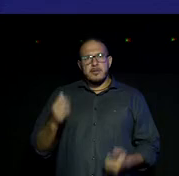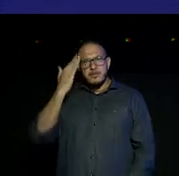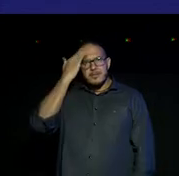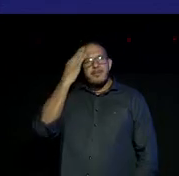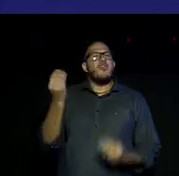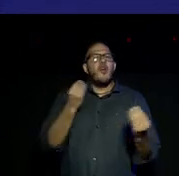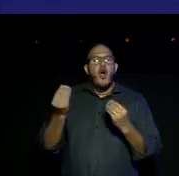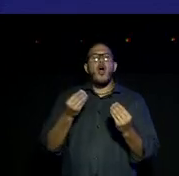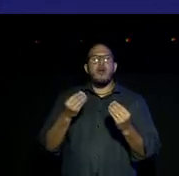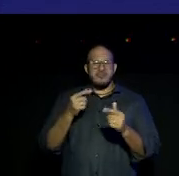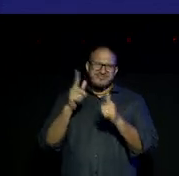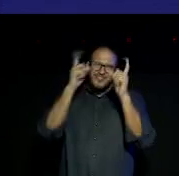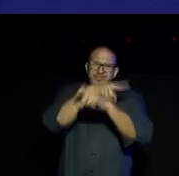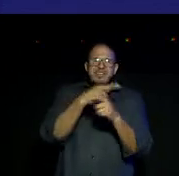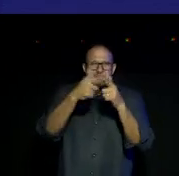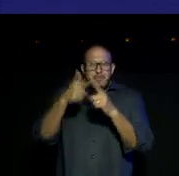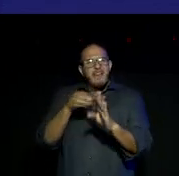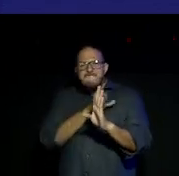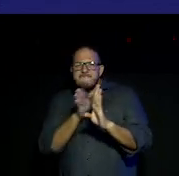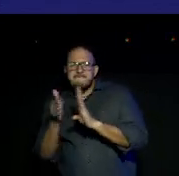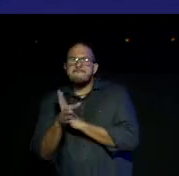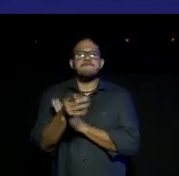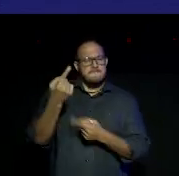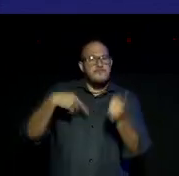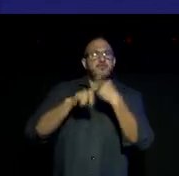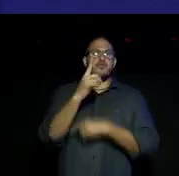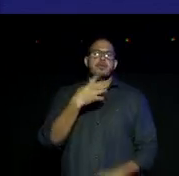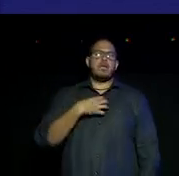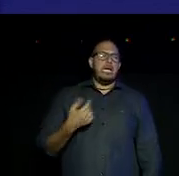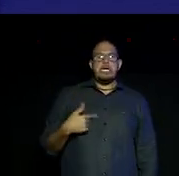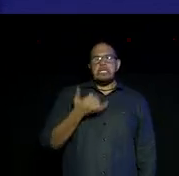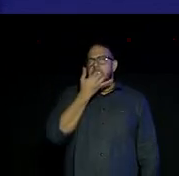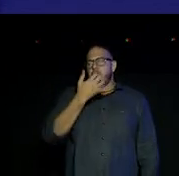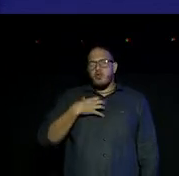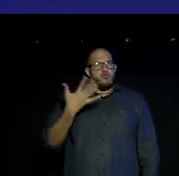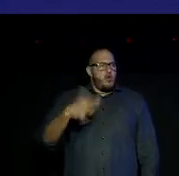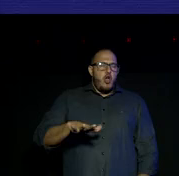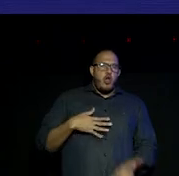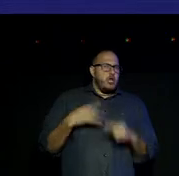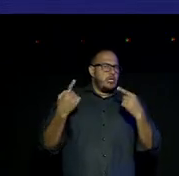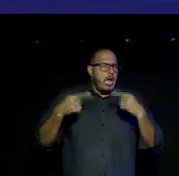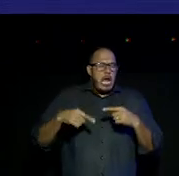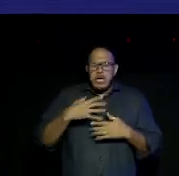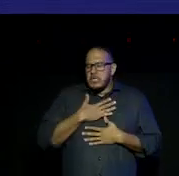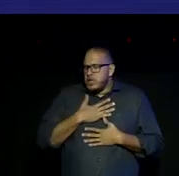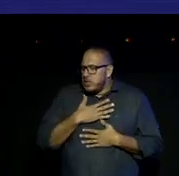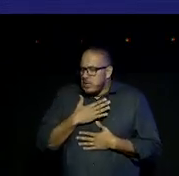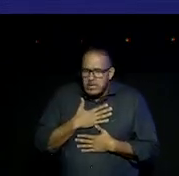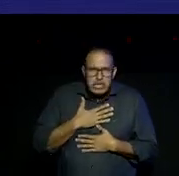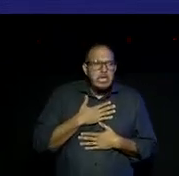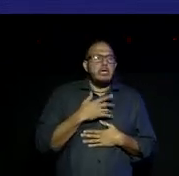sabendo desviar de espinheiro. Você vai crescer com isso, é um desafio. Não, eu não gosto de provas. Eu sou uma